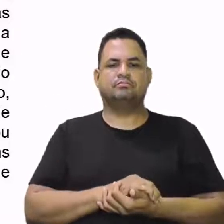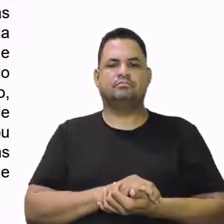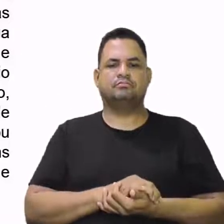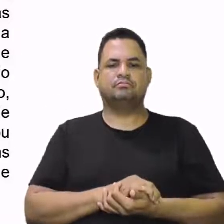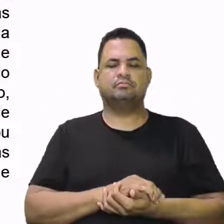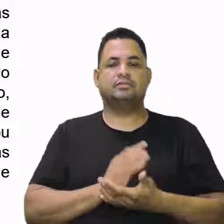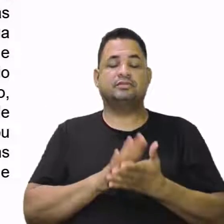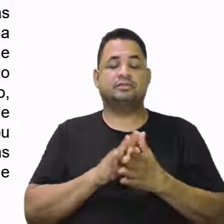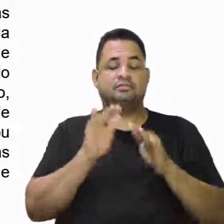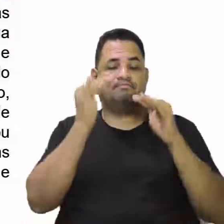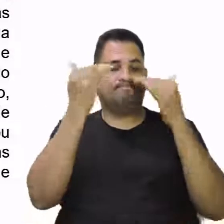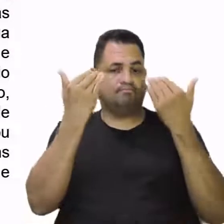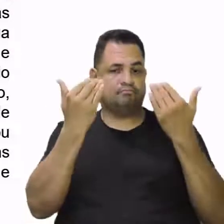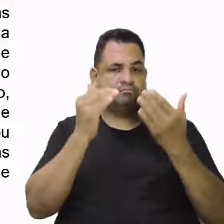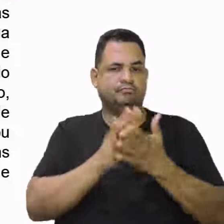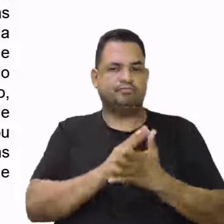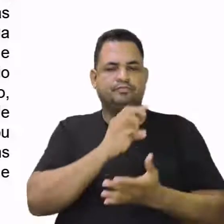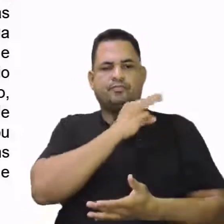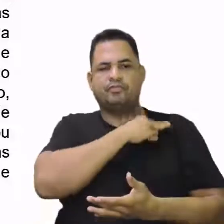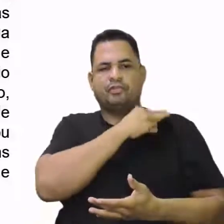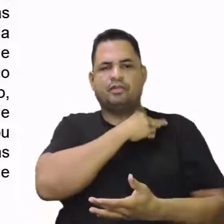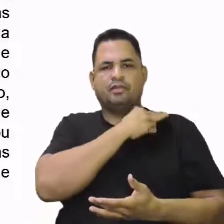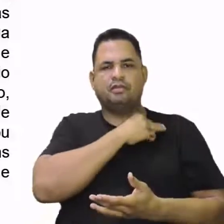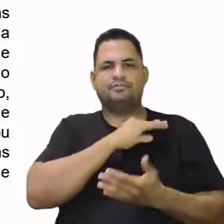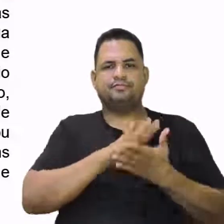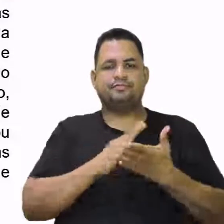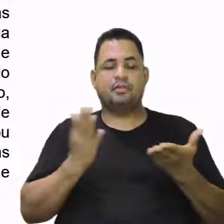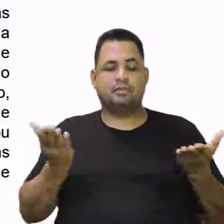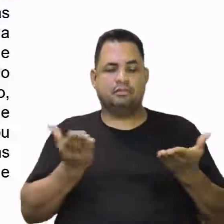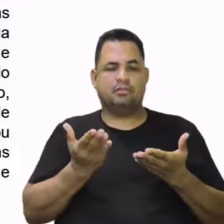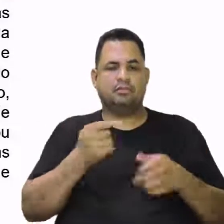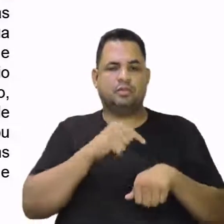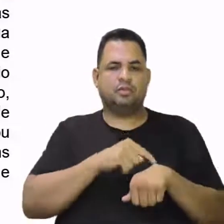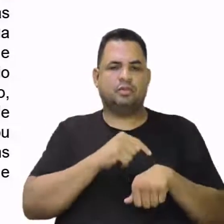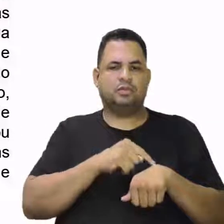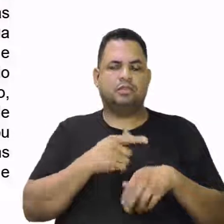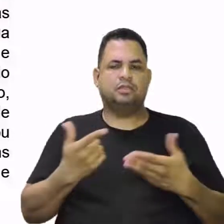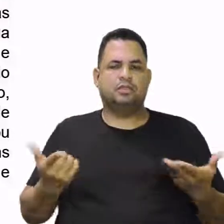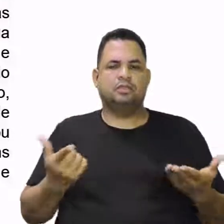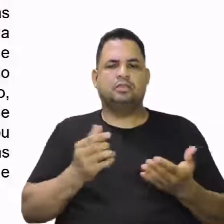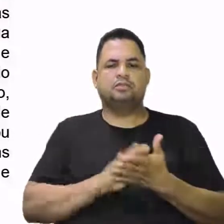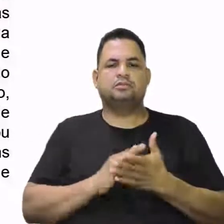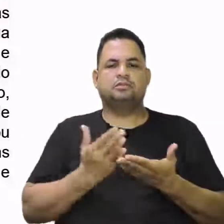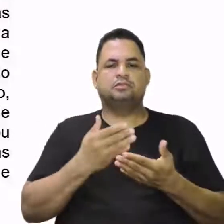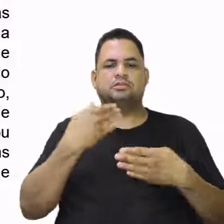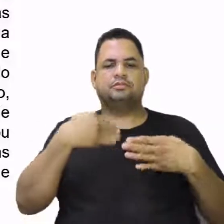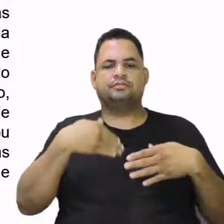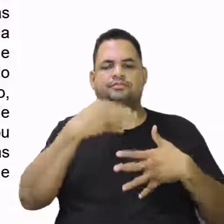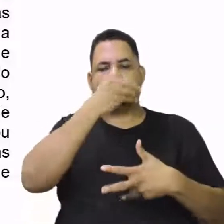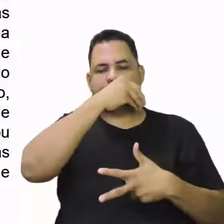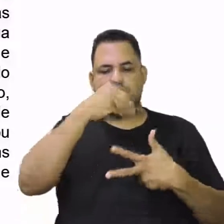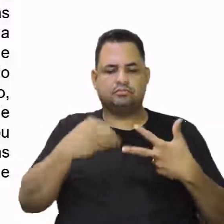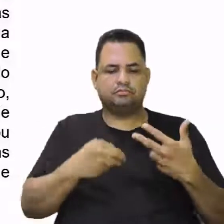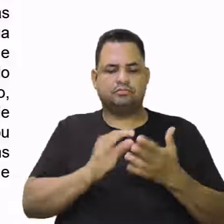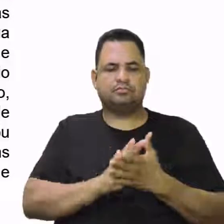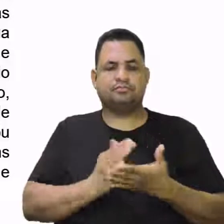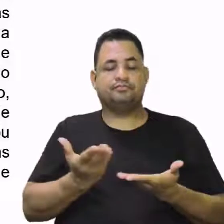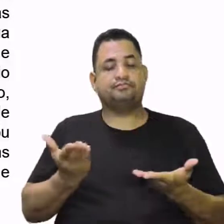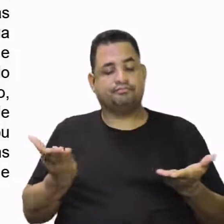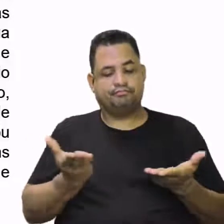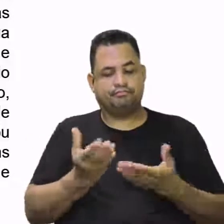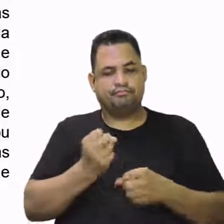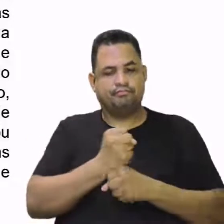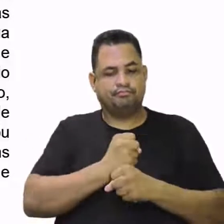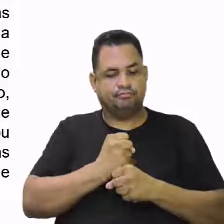se atentar ao seguinte, terceiro ano. A partir de agora, a partir dessa prova do Enem desse ano,